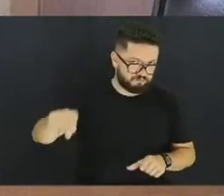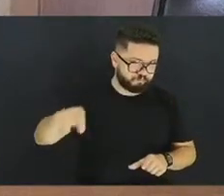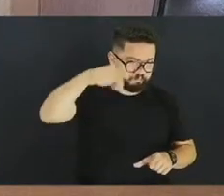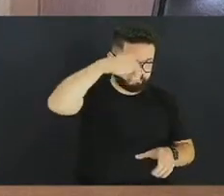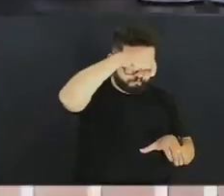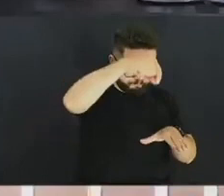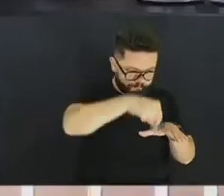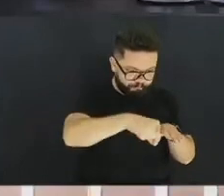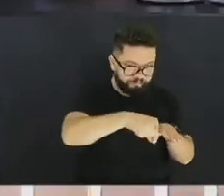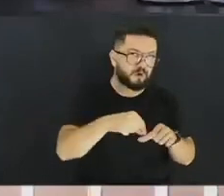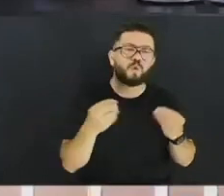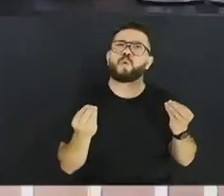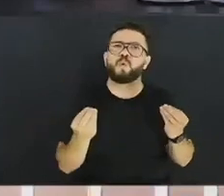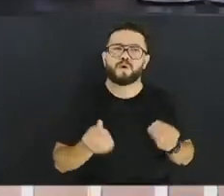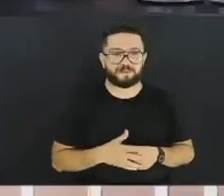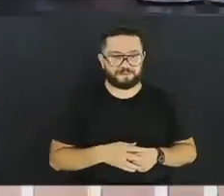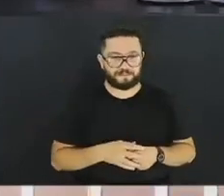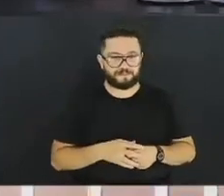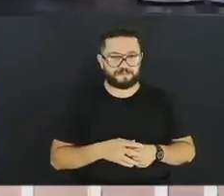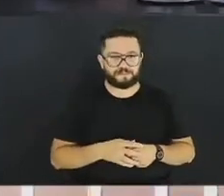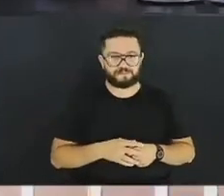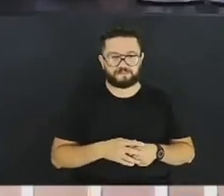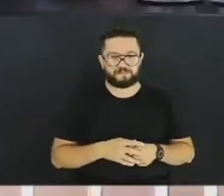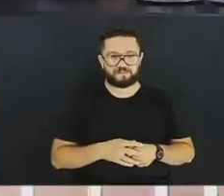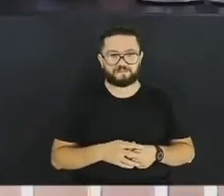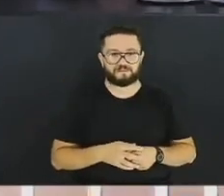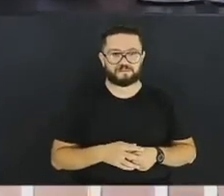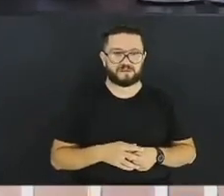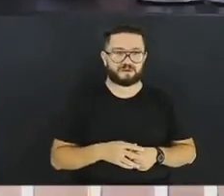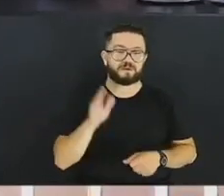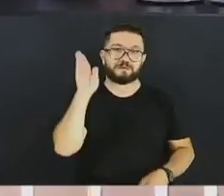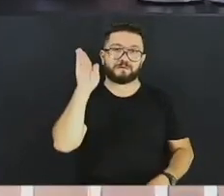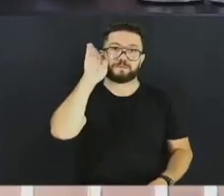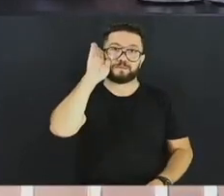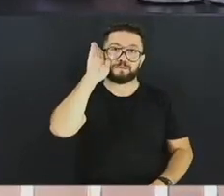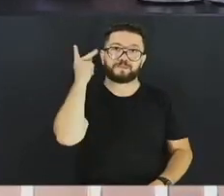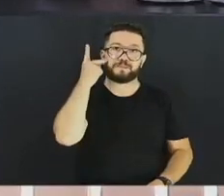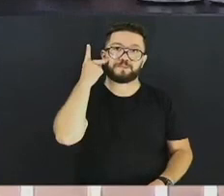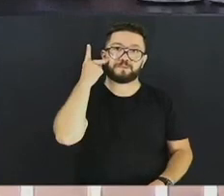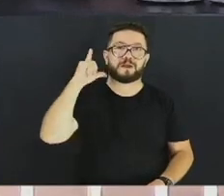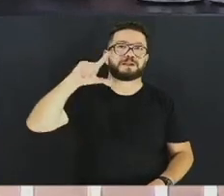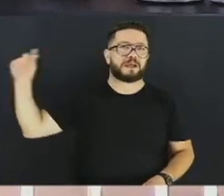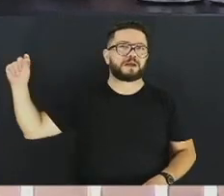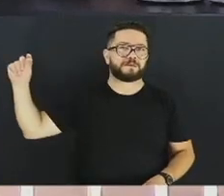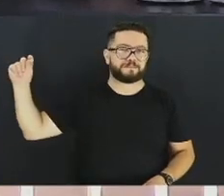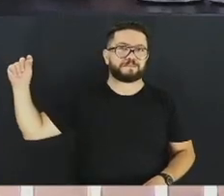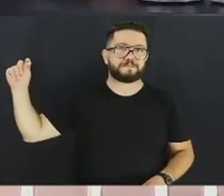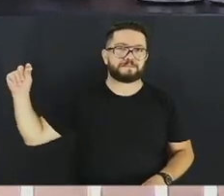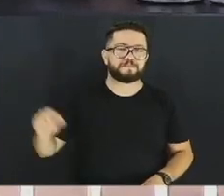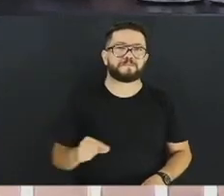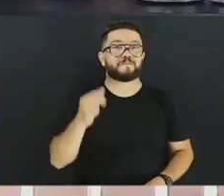Obrigado, vereador. Próximo vereador, Bruno Pessutti. Vereador Bruno não se encontra no plenário. Passo a palavra à vereadora Indiara